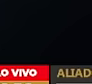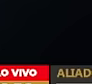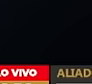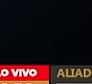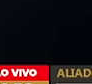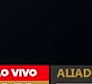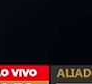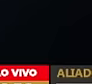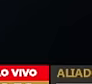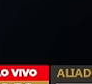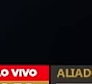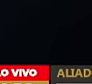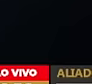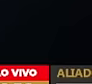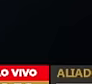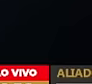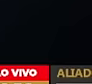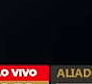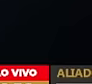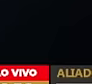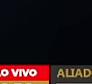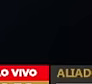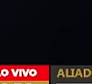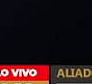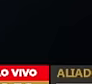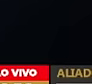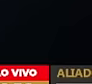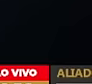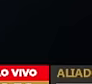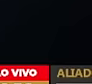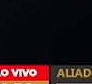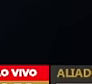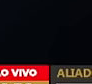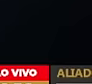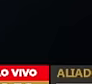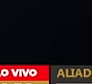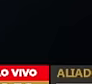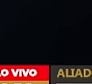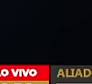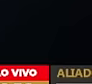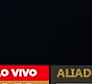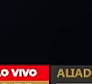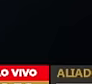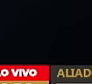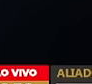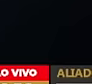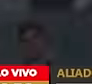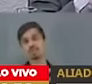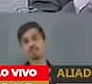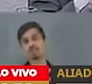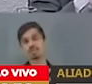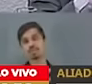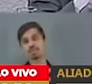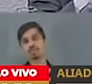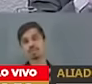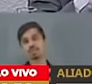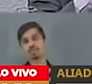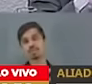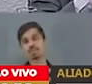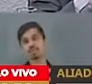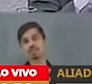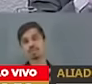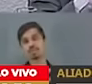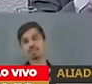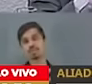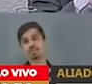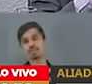Amorim é o avalista Porque ele é o precursor de todas as iniciativas diplomáticas do governo Lula é o avalista do